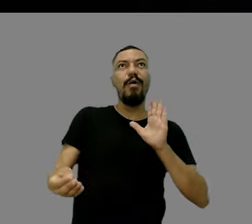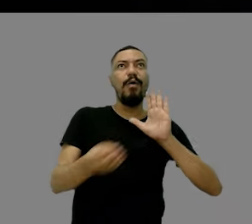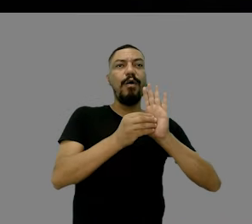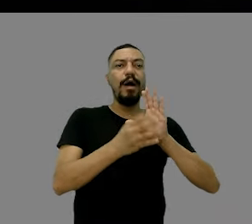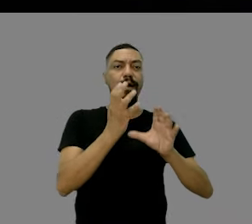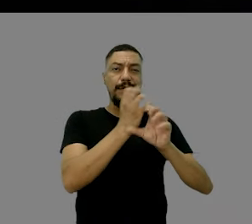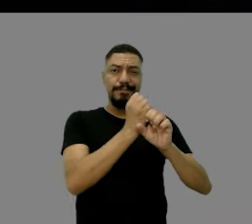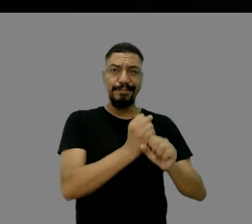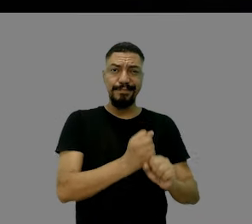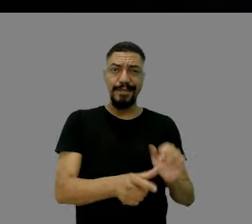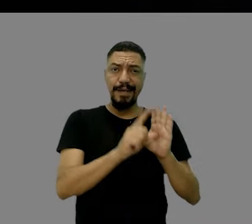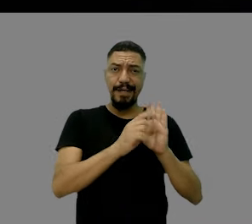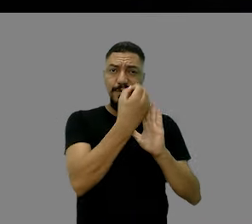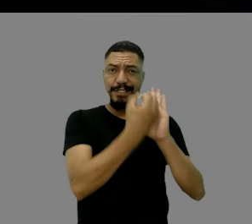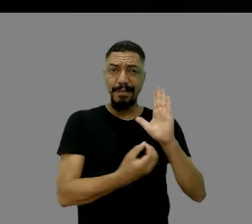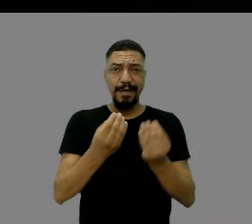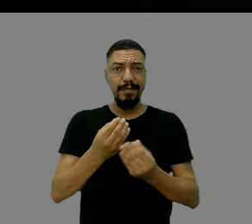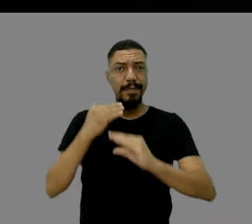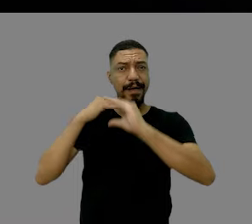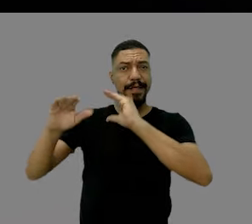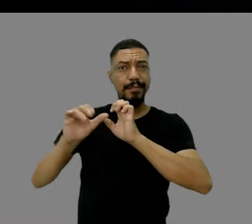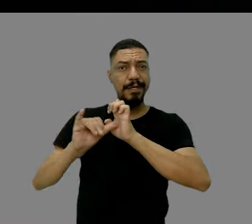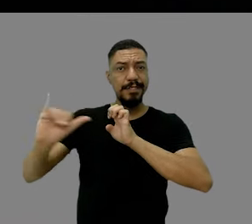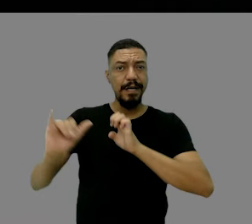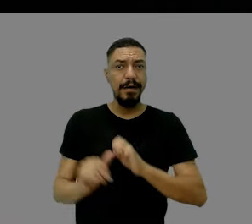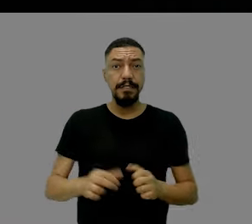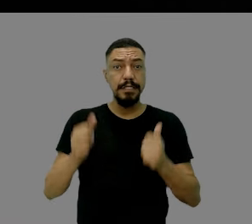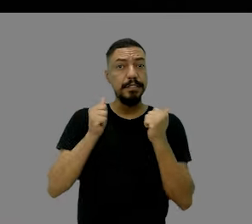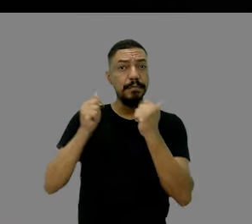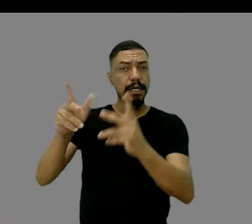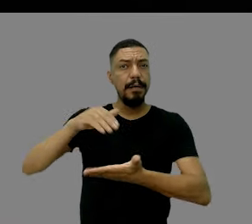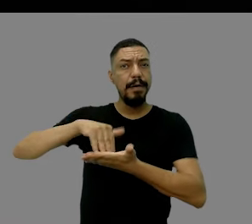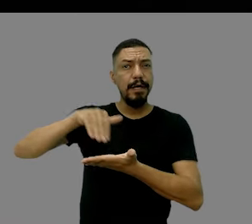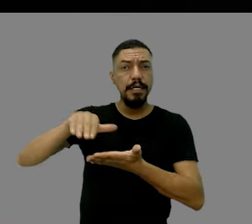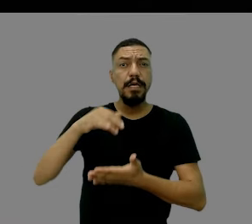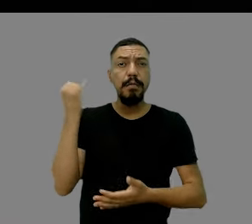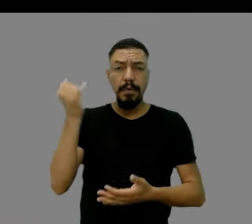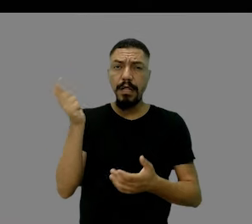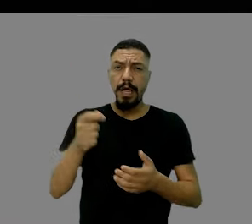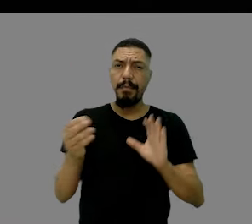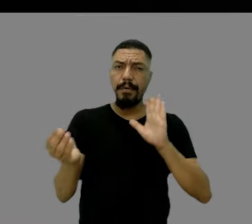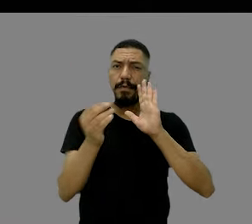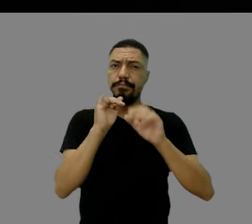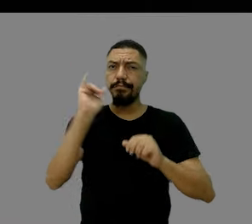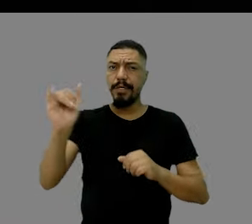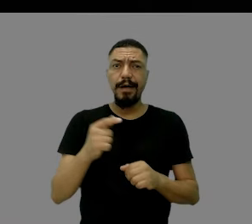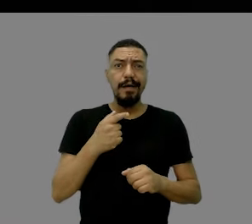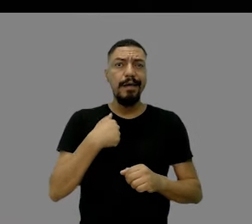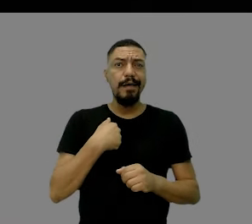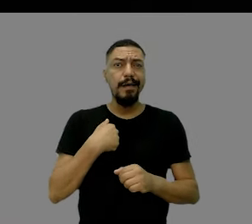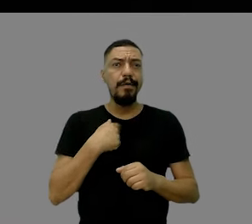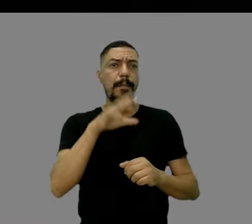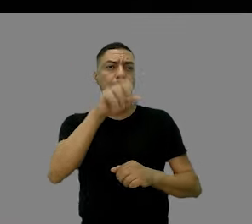na hora que eu entreguei o orçamento do edital. Justifica para a secretaria e é super justificável. Não, olha, eu peguei esse serviço por